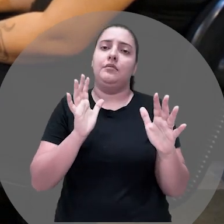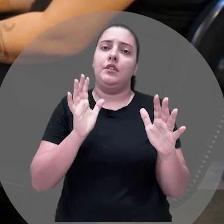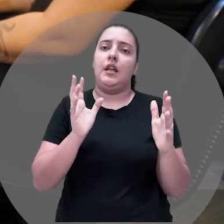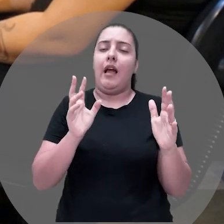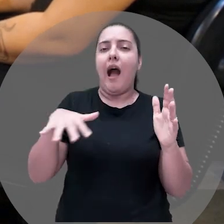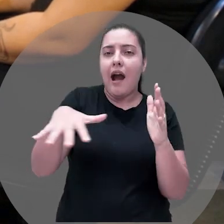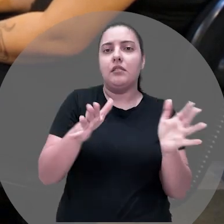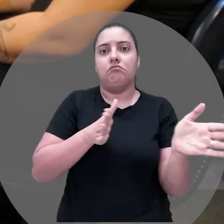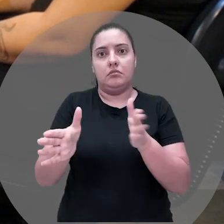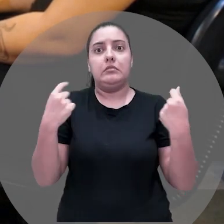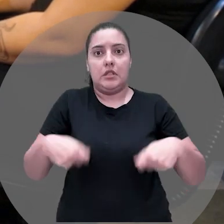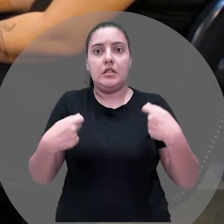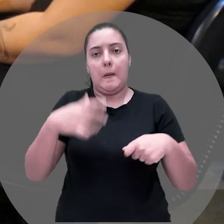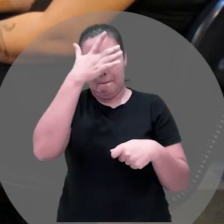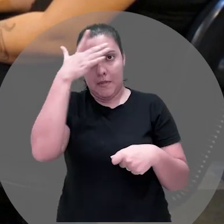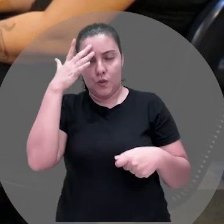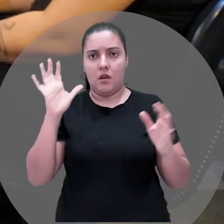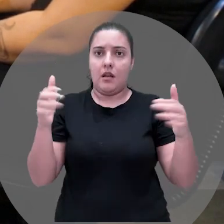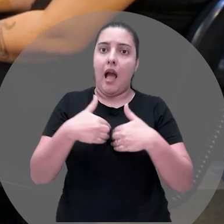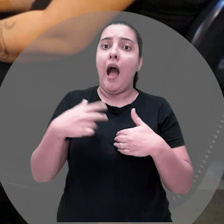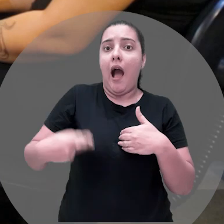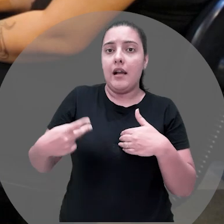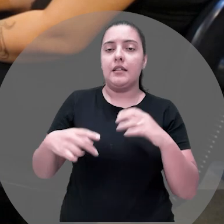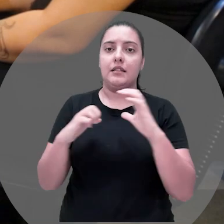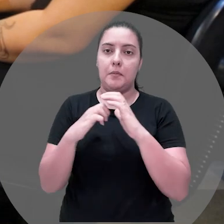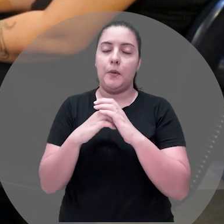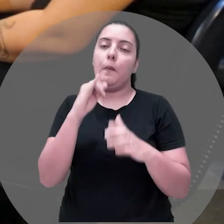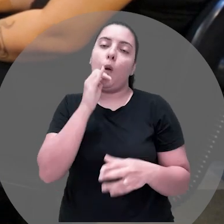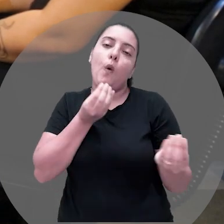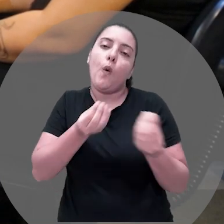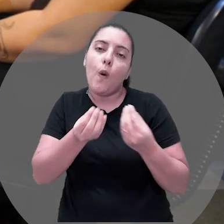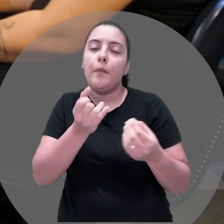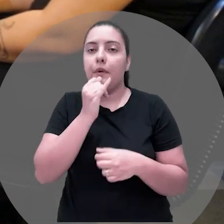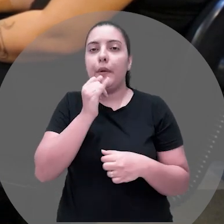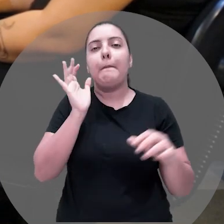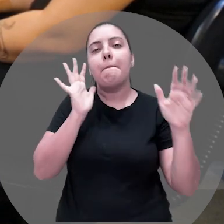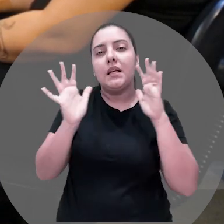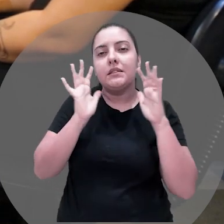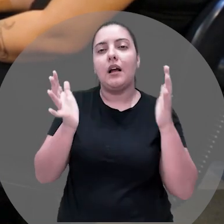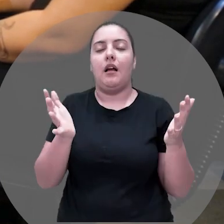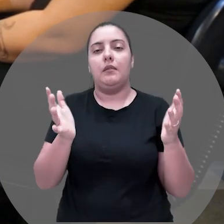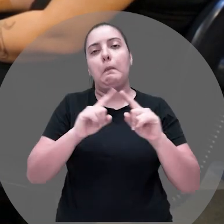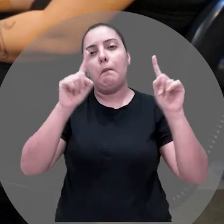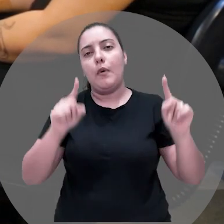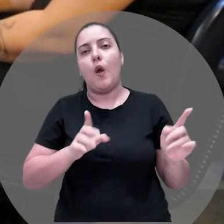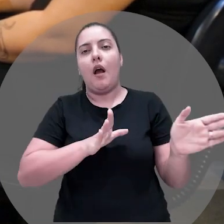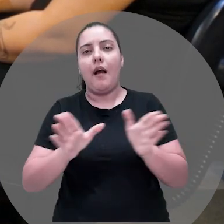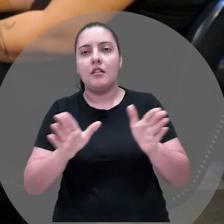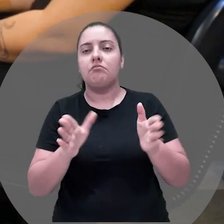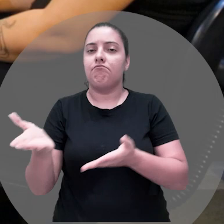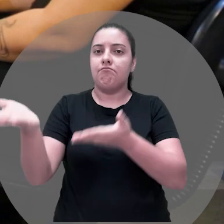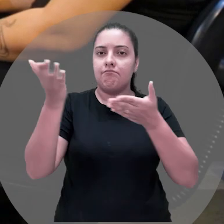Porque como se trata de espaços não é assim como Centro Cultural de inclusão né de